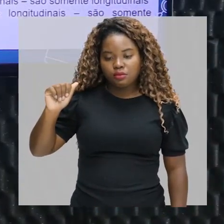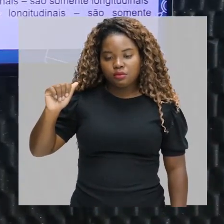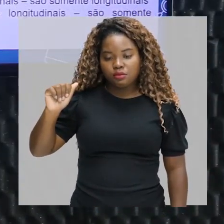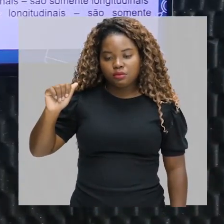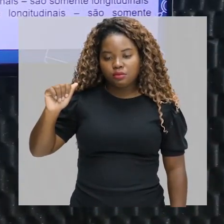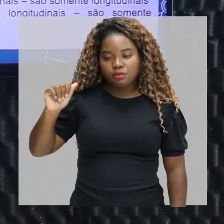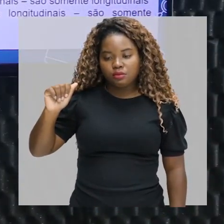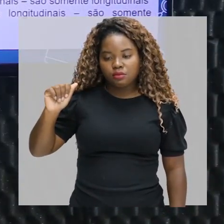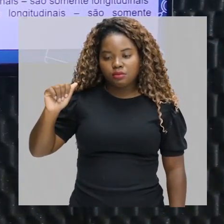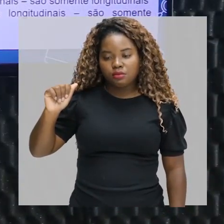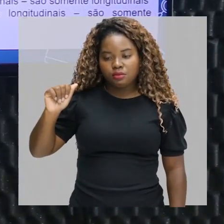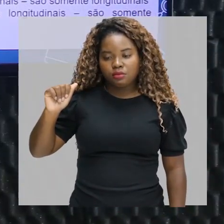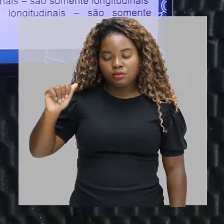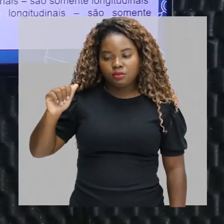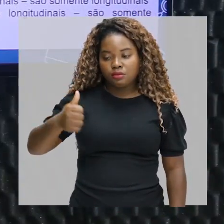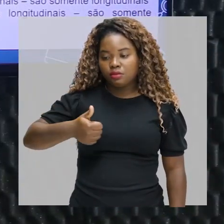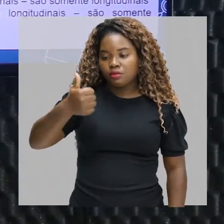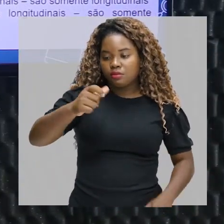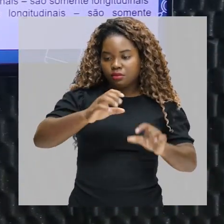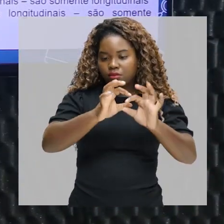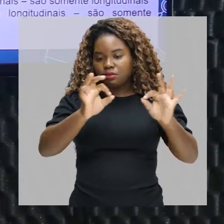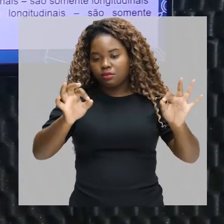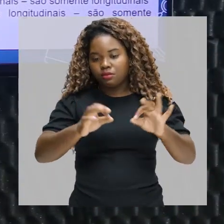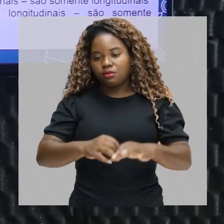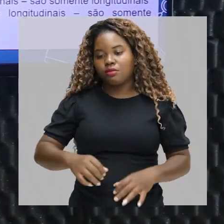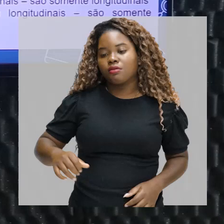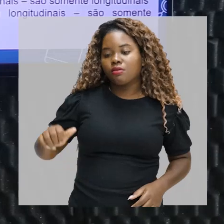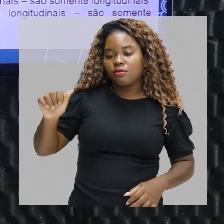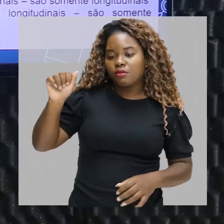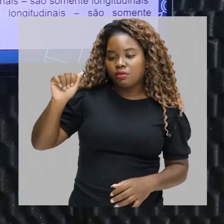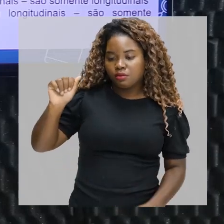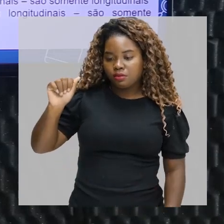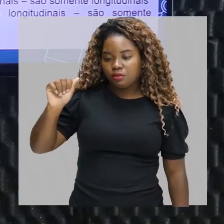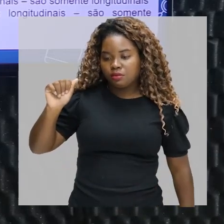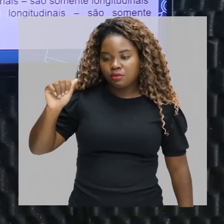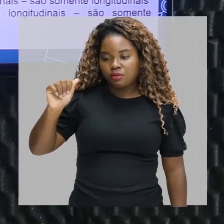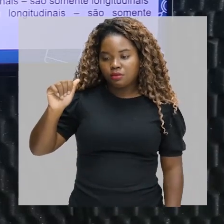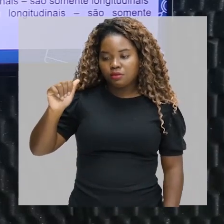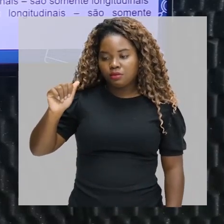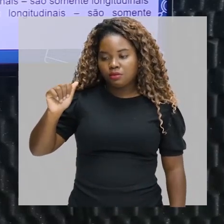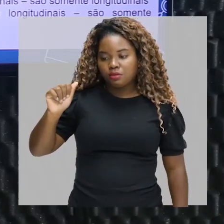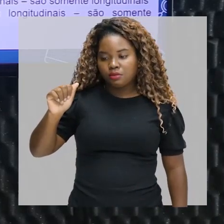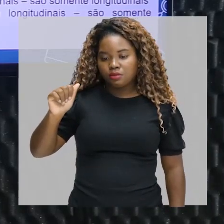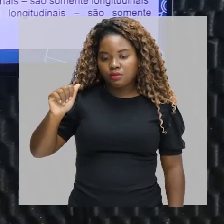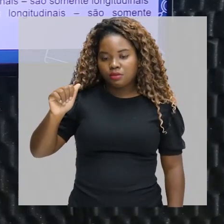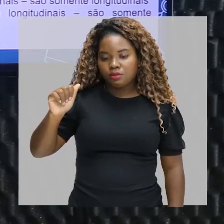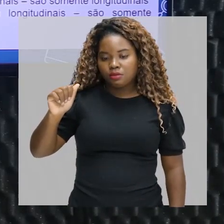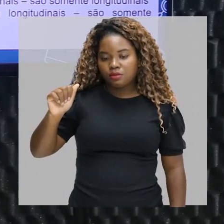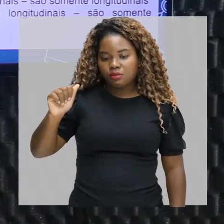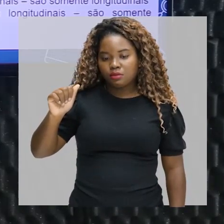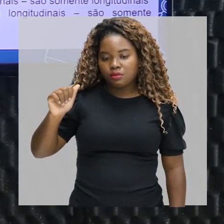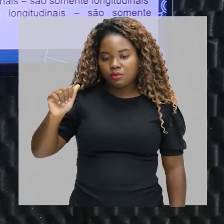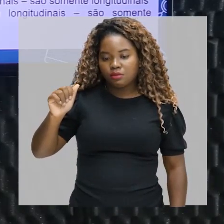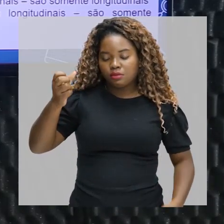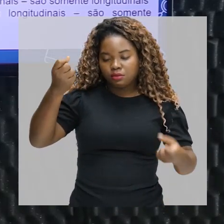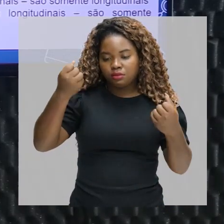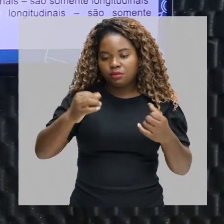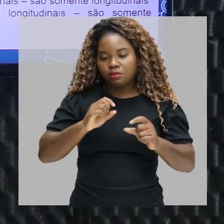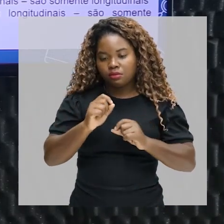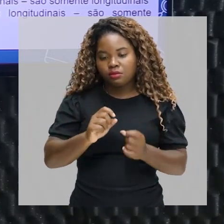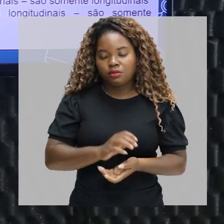somente longitudinais, podem ser transversais, né? E são somente transversais, né? Então a gente está falando